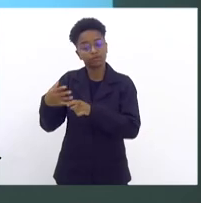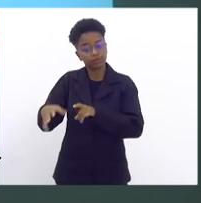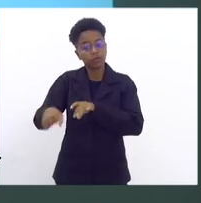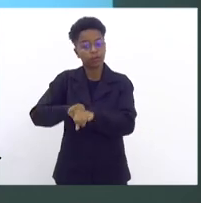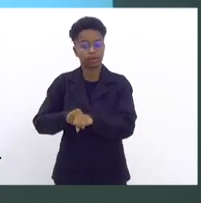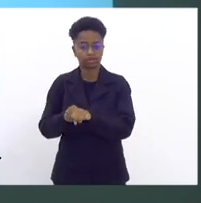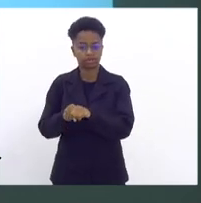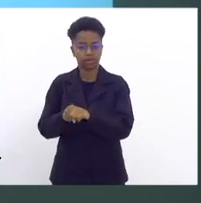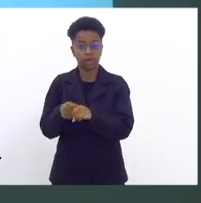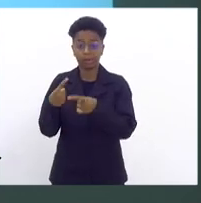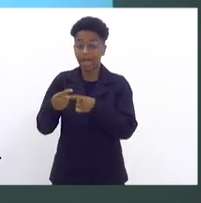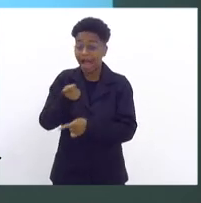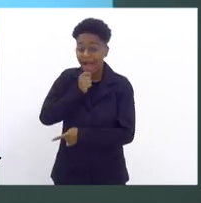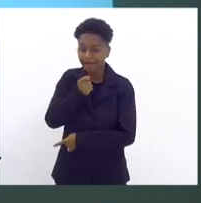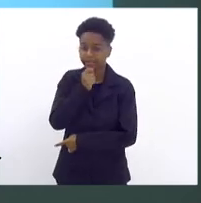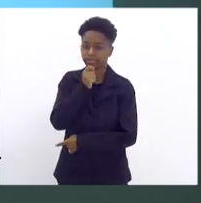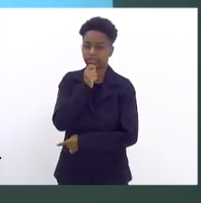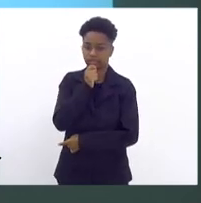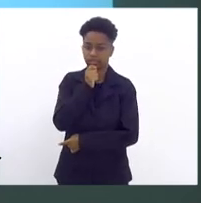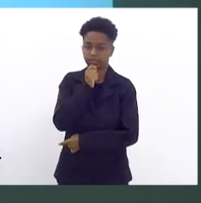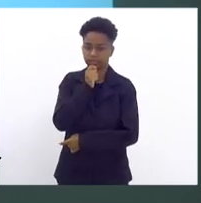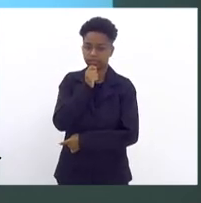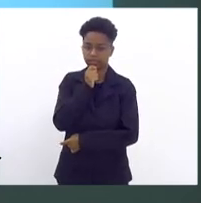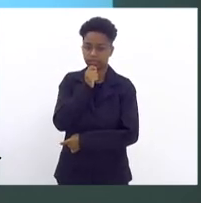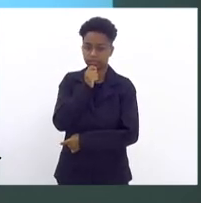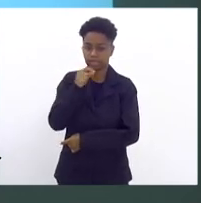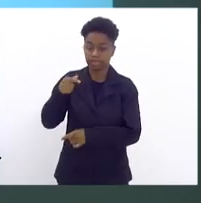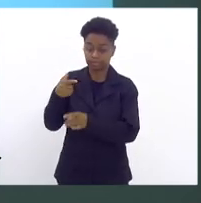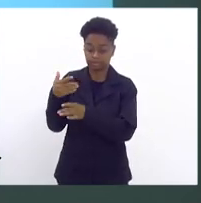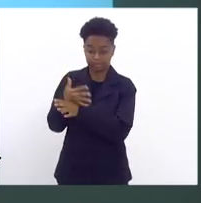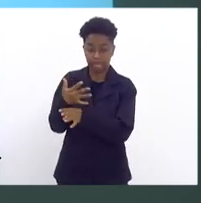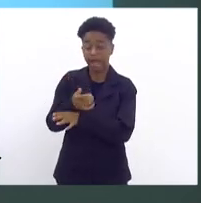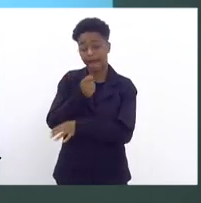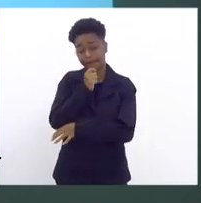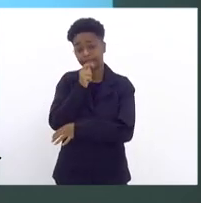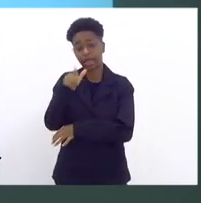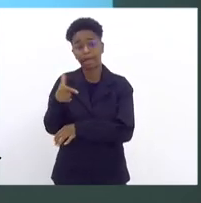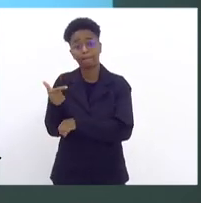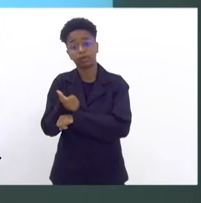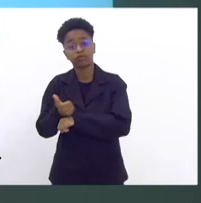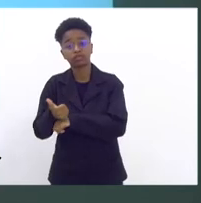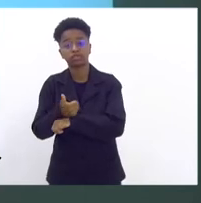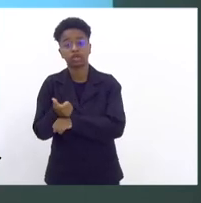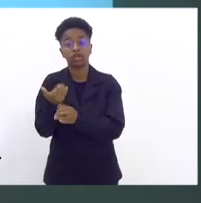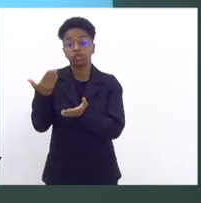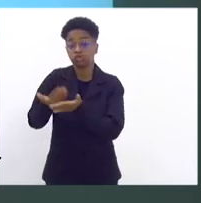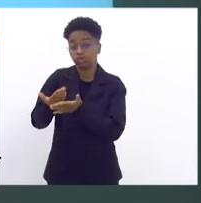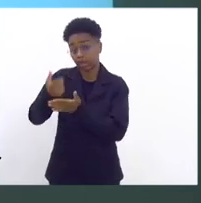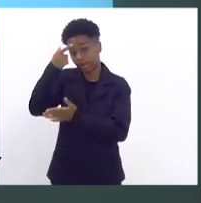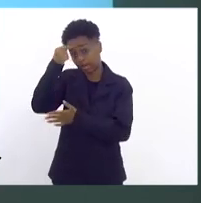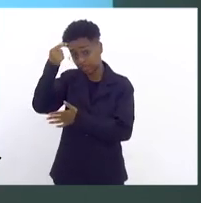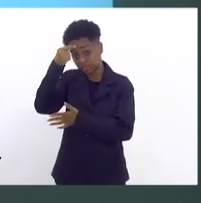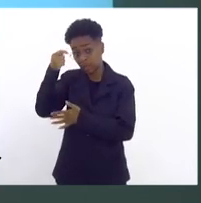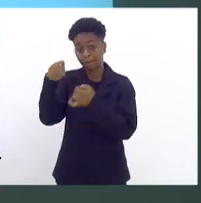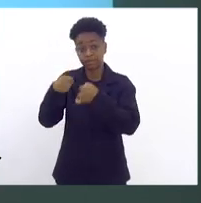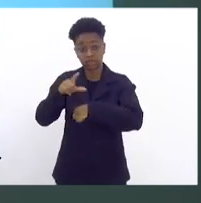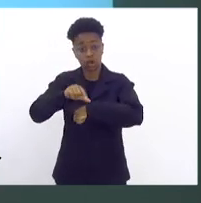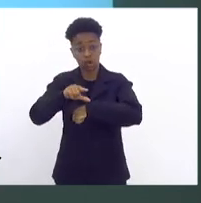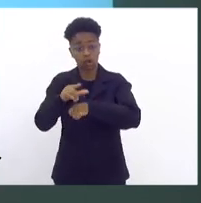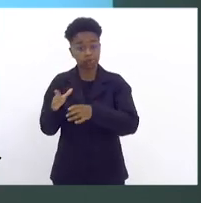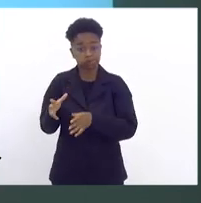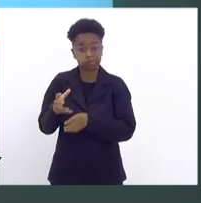ainda é município ainda é aquele profissional que está fazendo uma graduação que precisa de hora